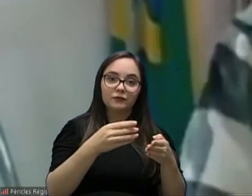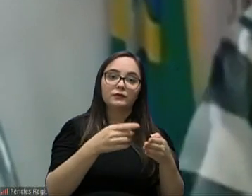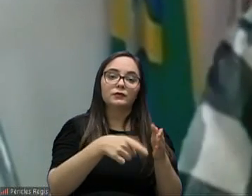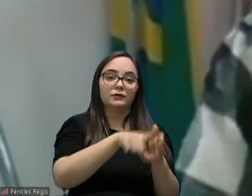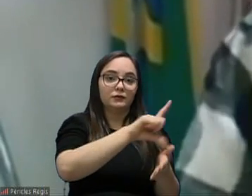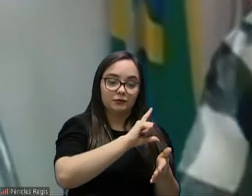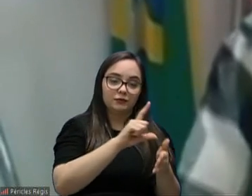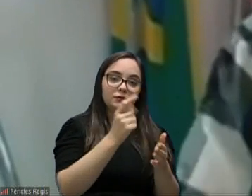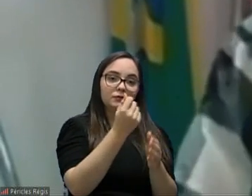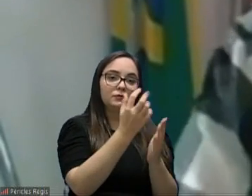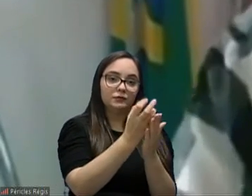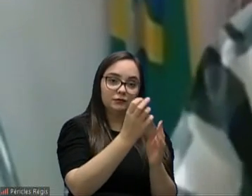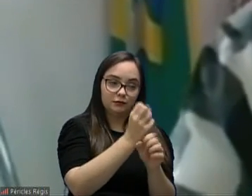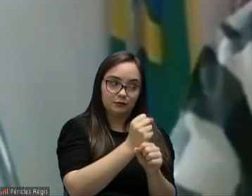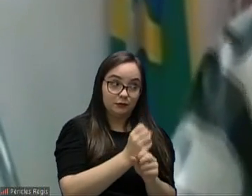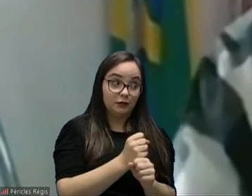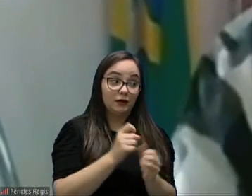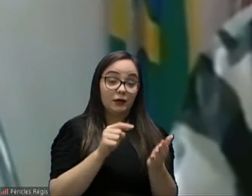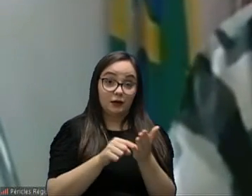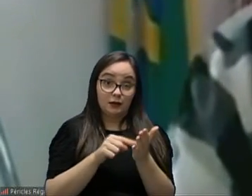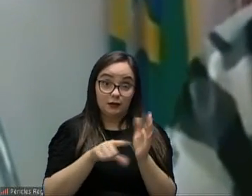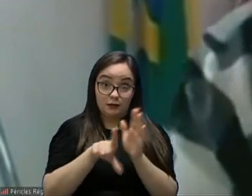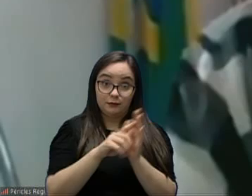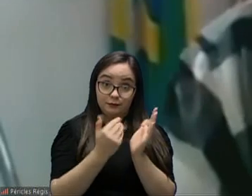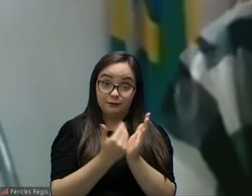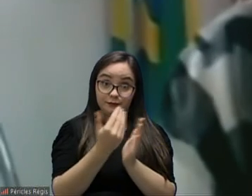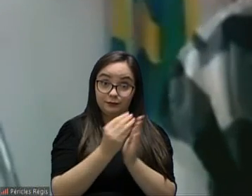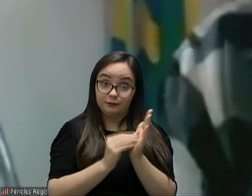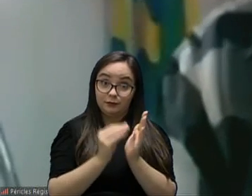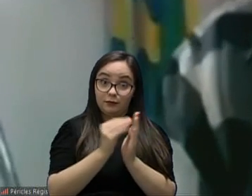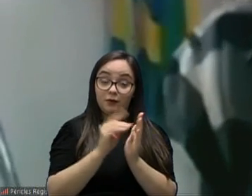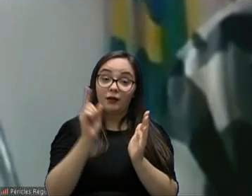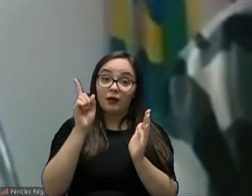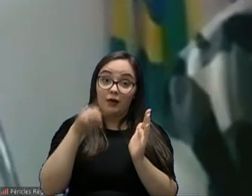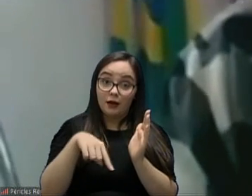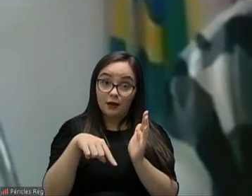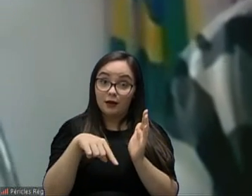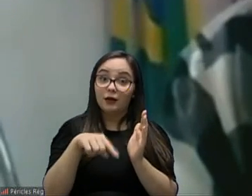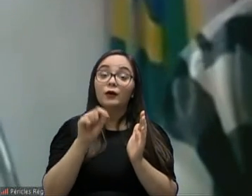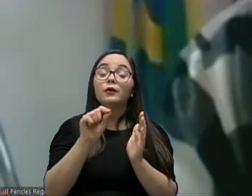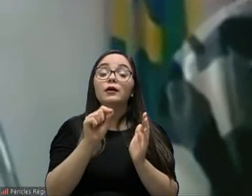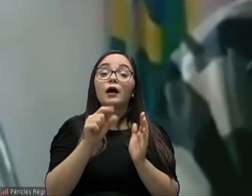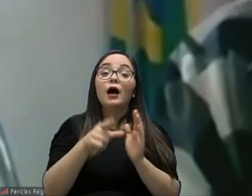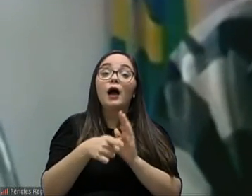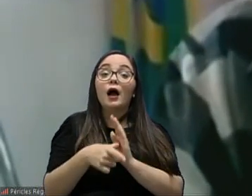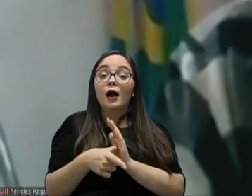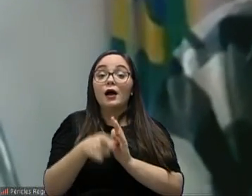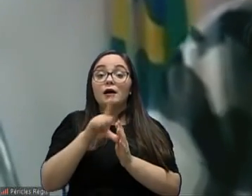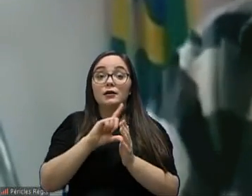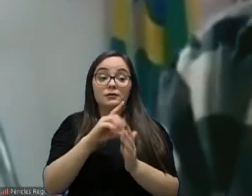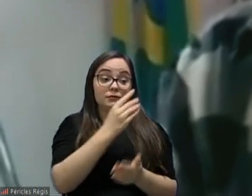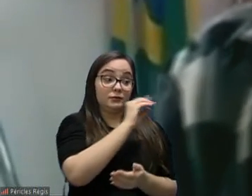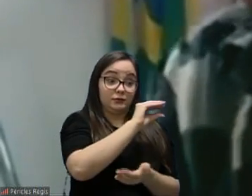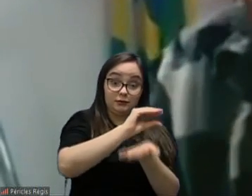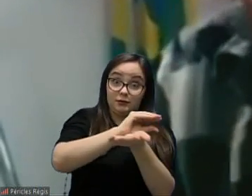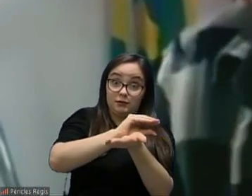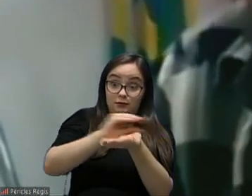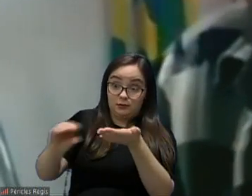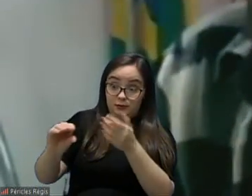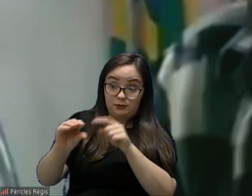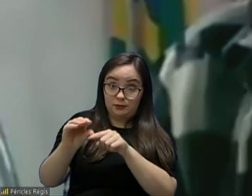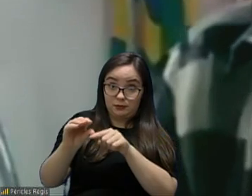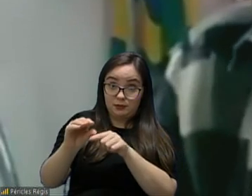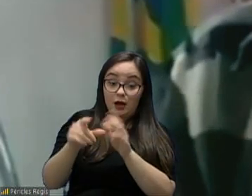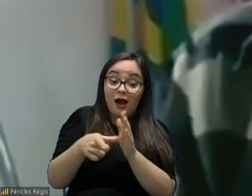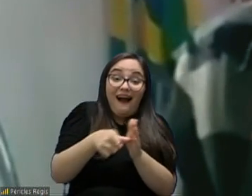a proposta dessa emenda, fica claro que a lei específica exigida é anterior ao repasse da verba e não à lei